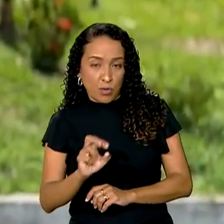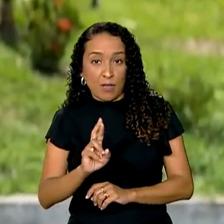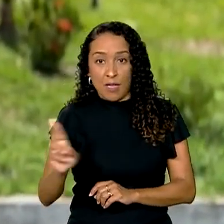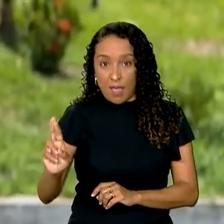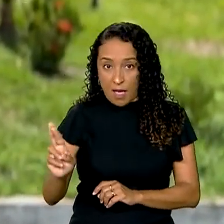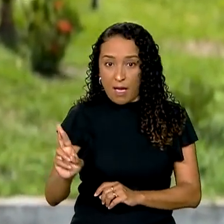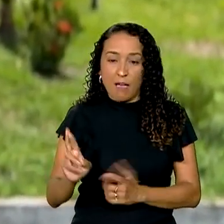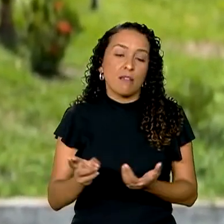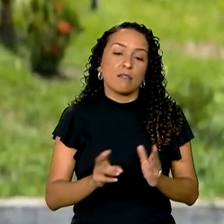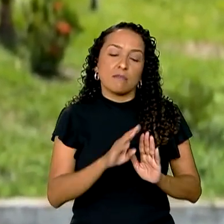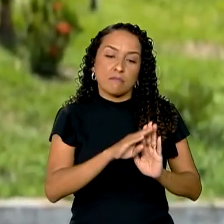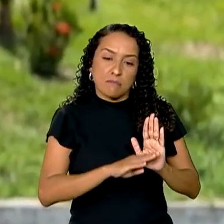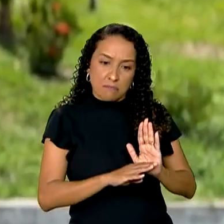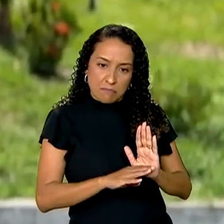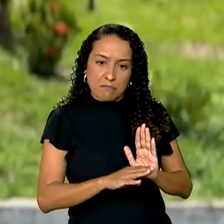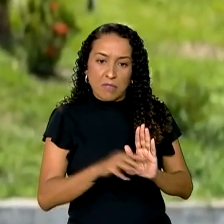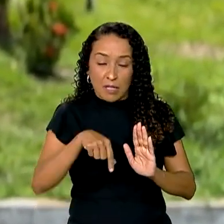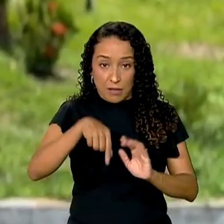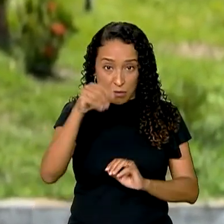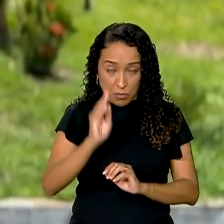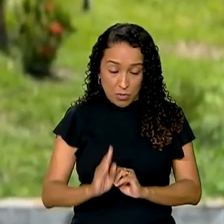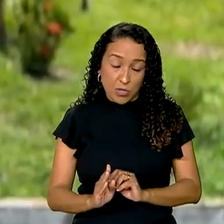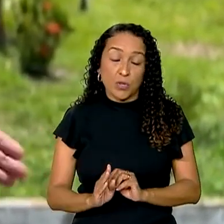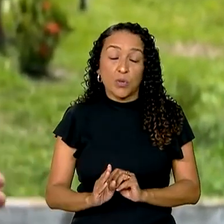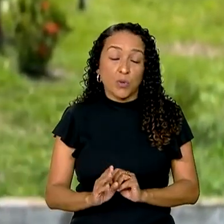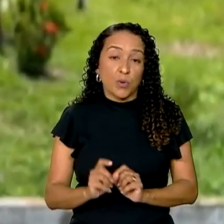1.848 na renda média no Brasil,